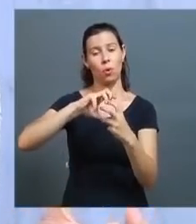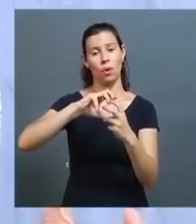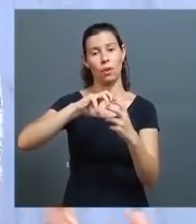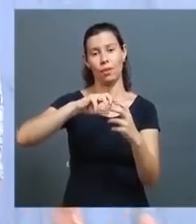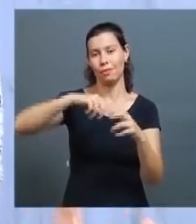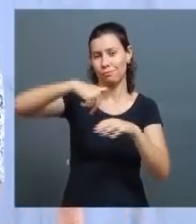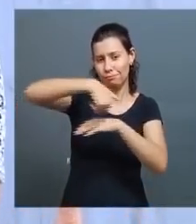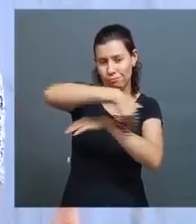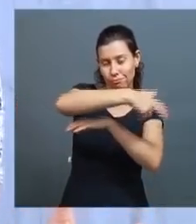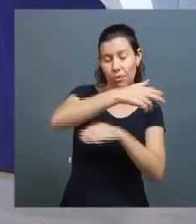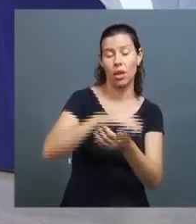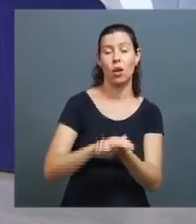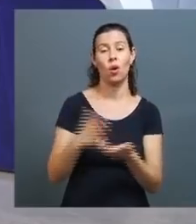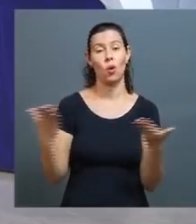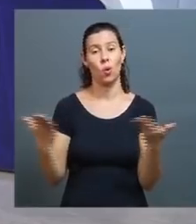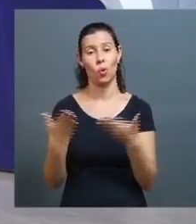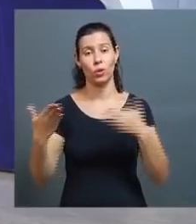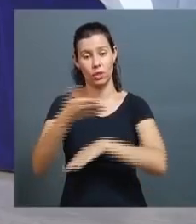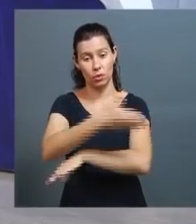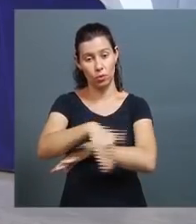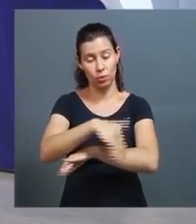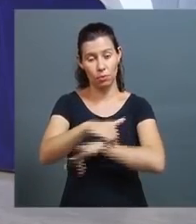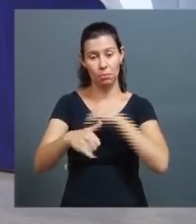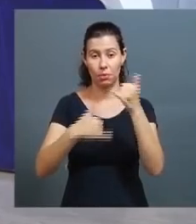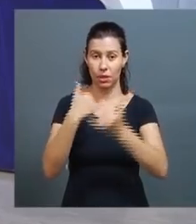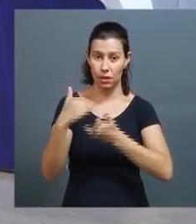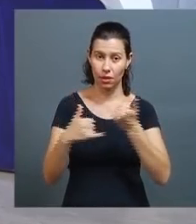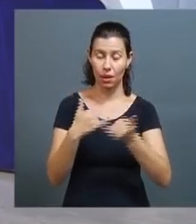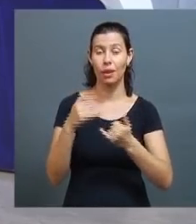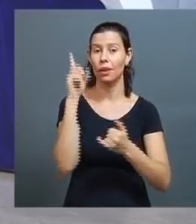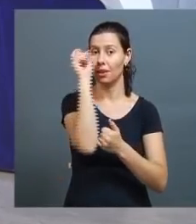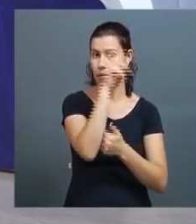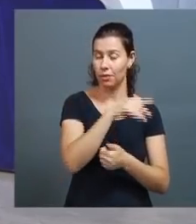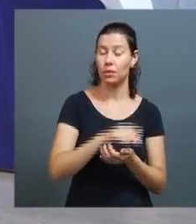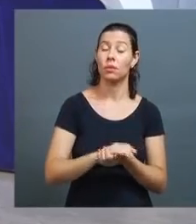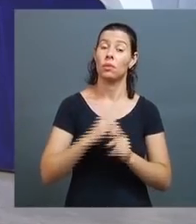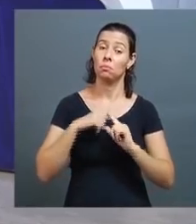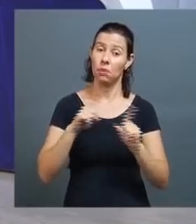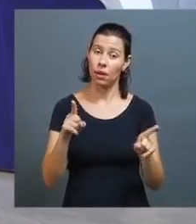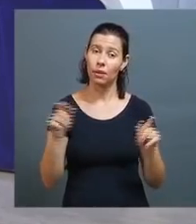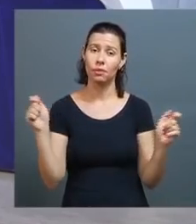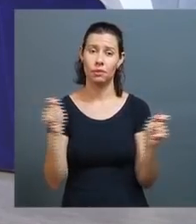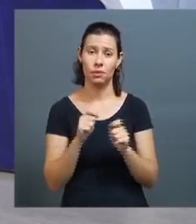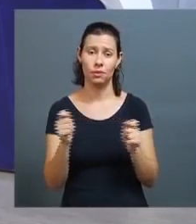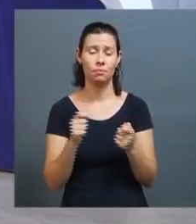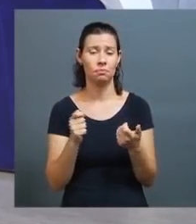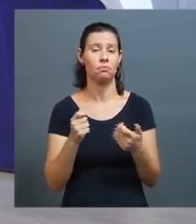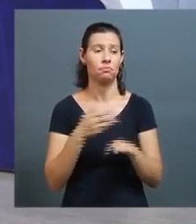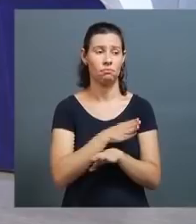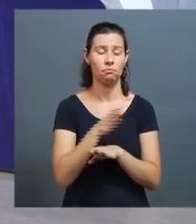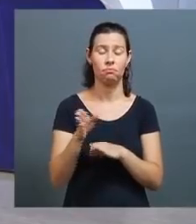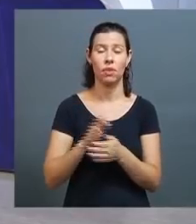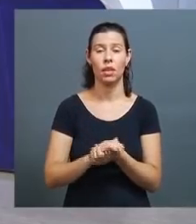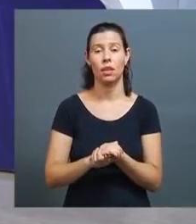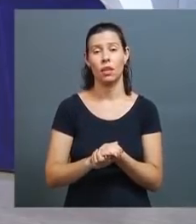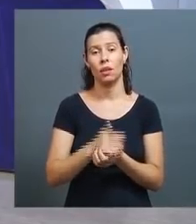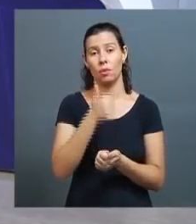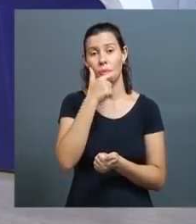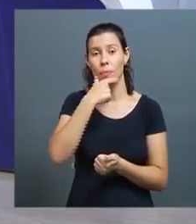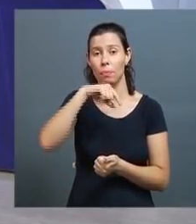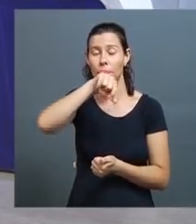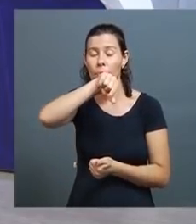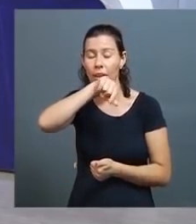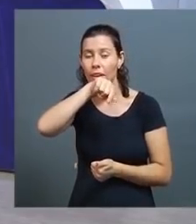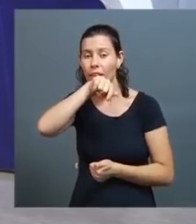dia é complicado, né? Mas, assim, ter essas oportunidades, né? De jogar bola com o pai, de soltar pipa, né?